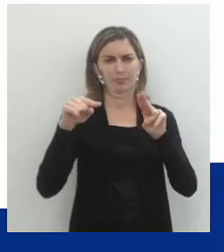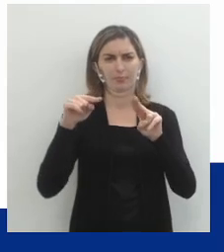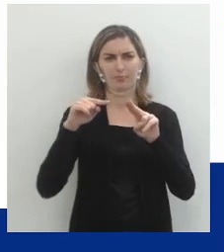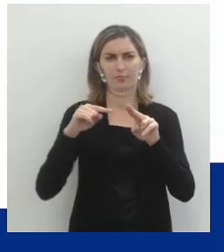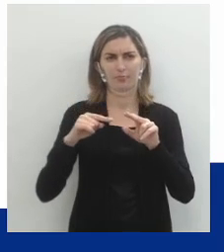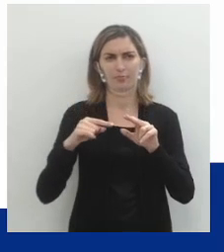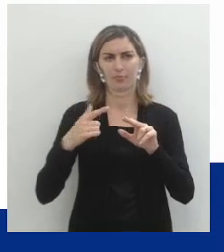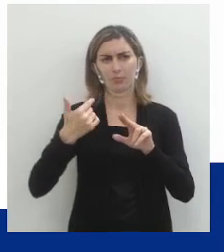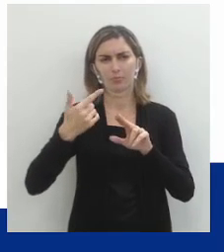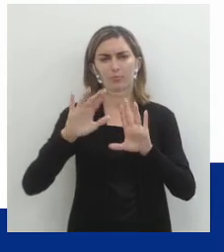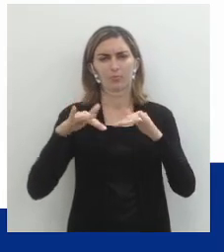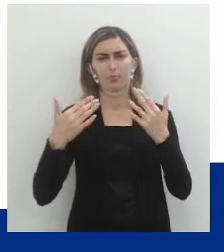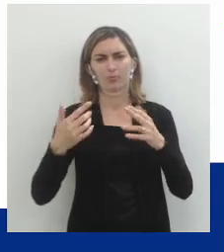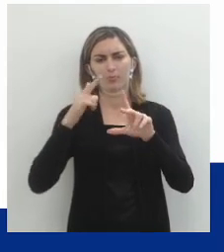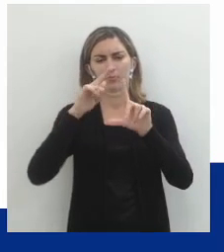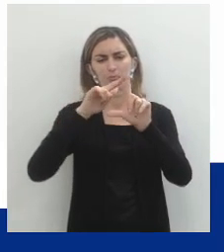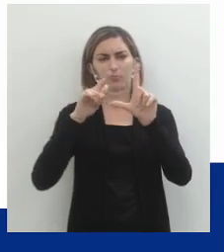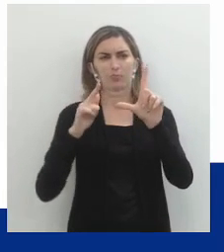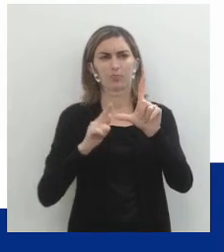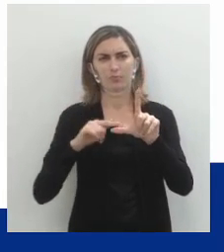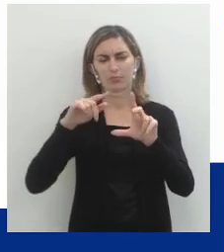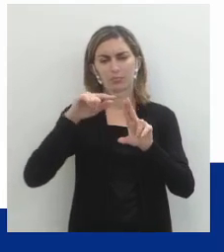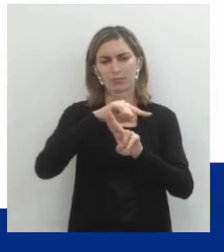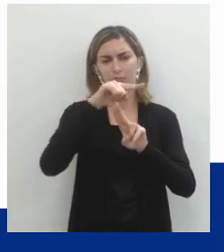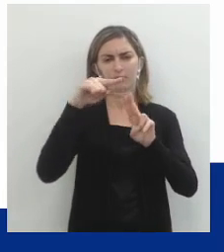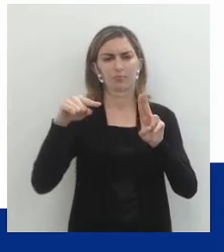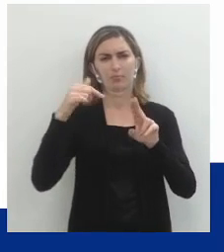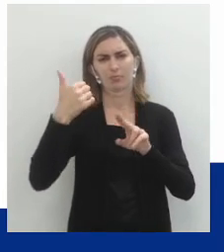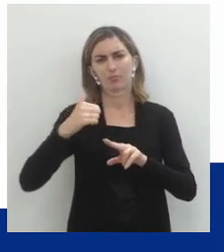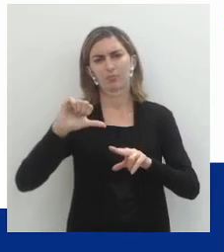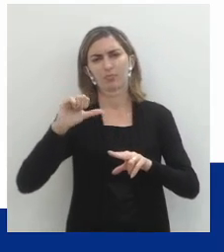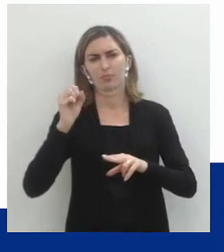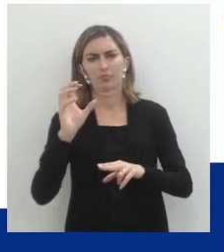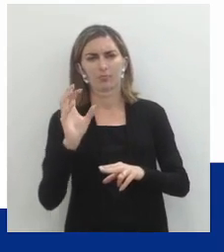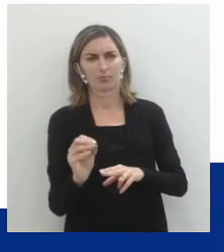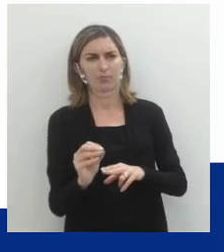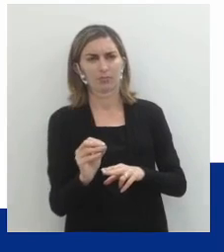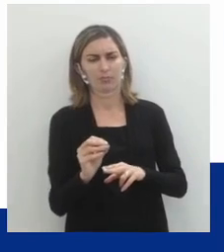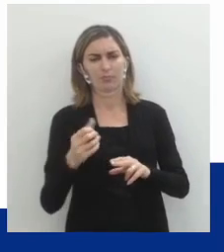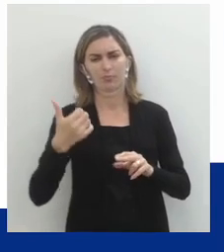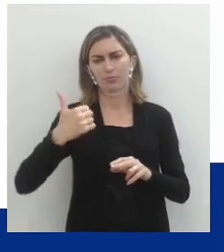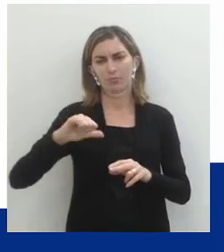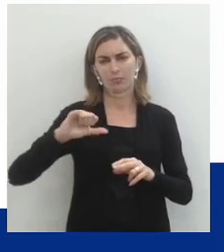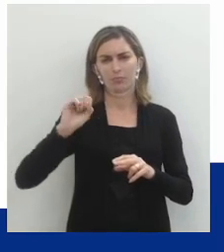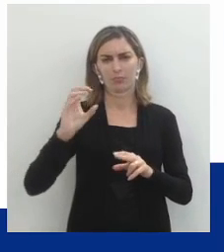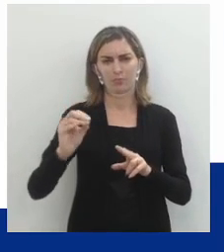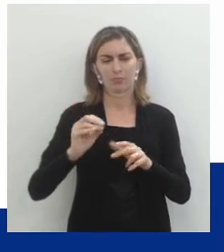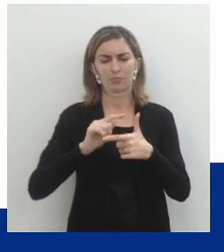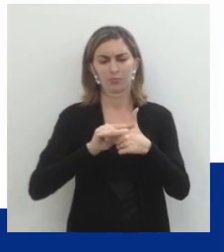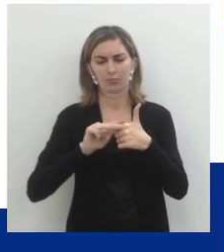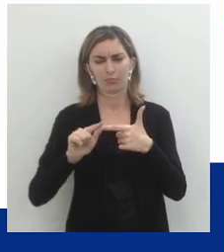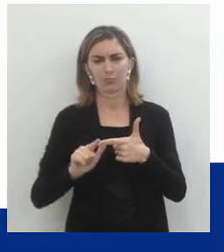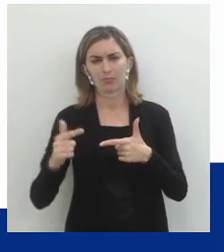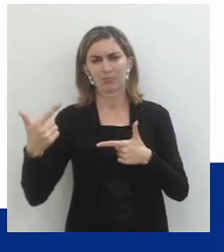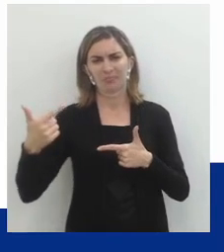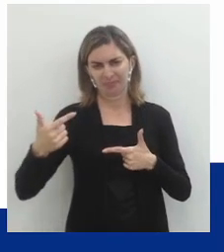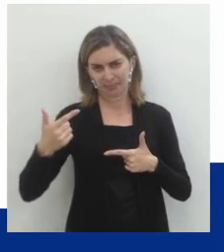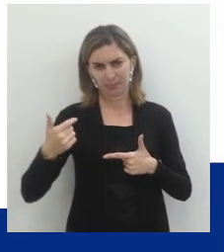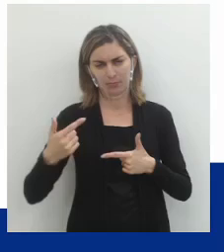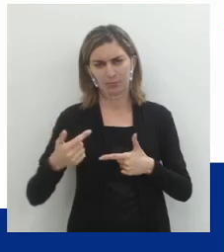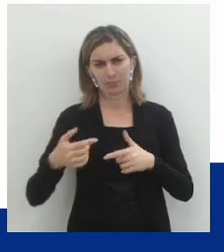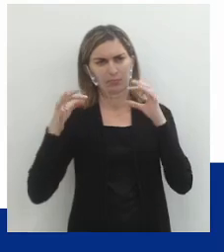ângulo é só você lembrar que π é 180 graus. 180 dividido por 12. Aí você vai ter